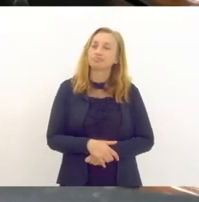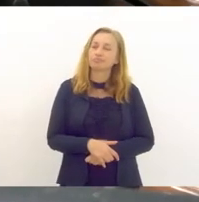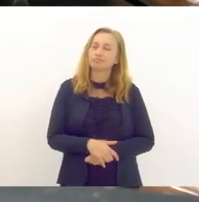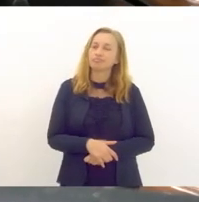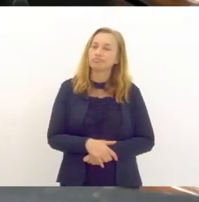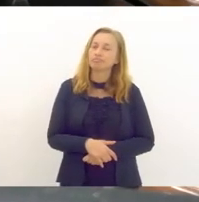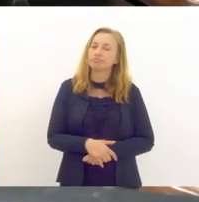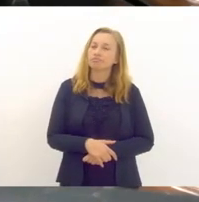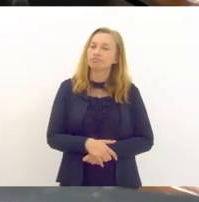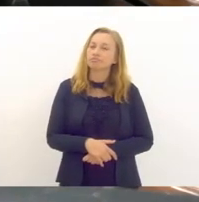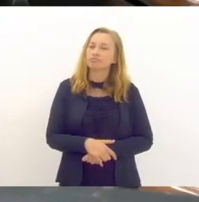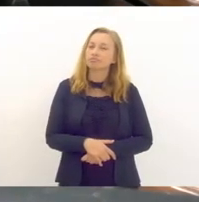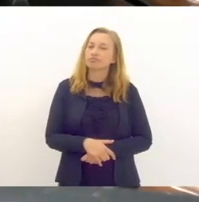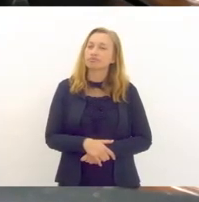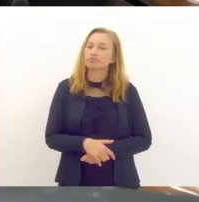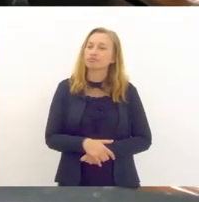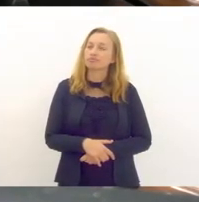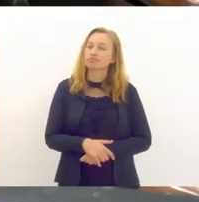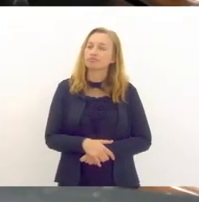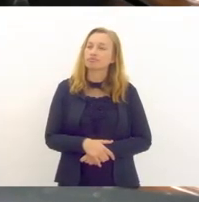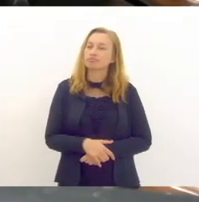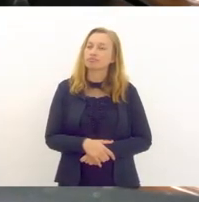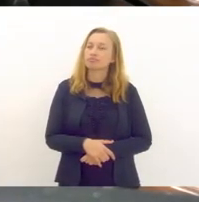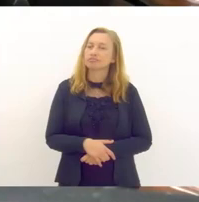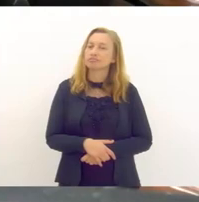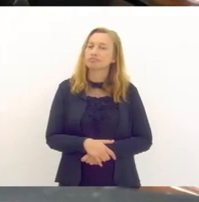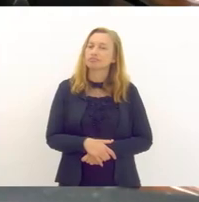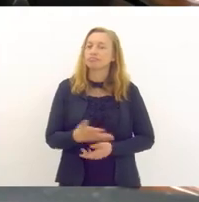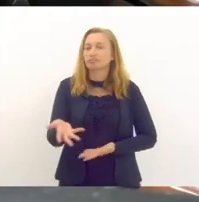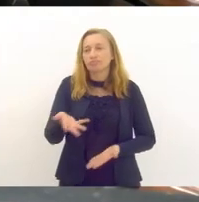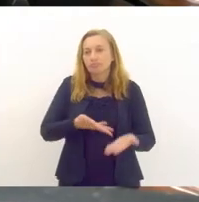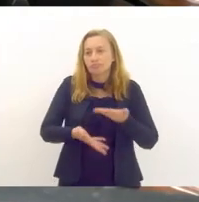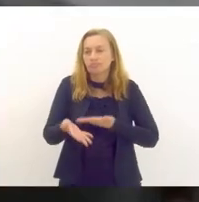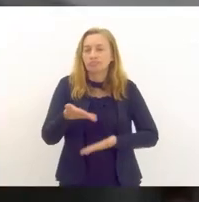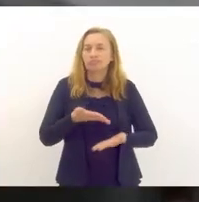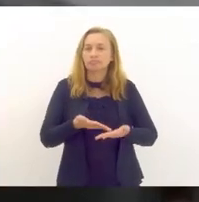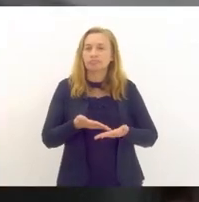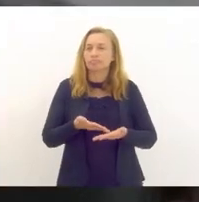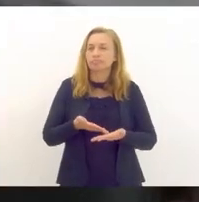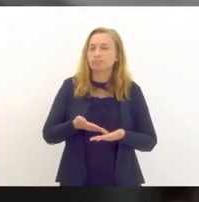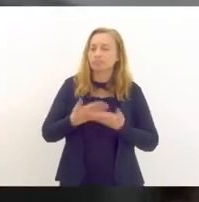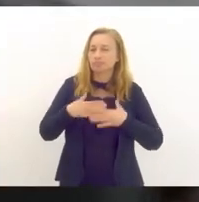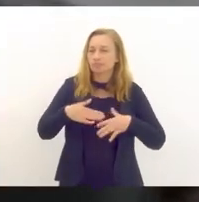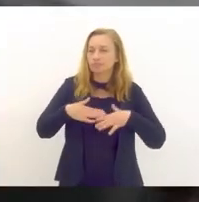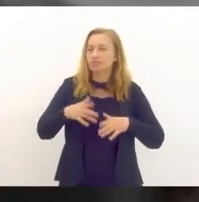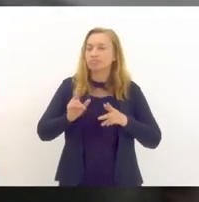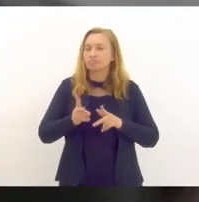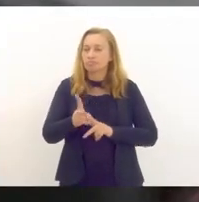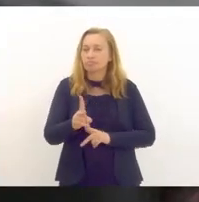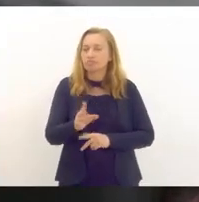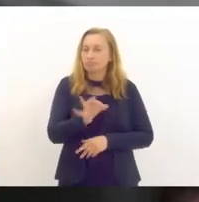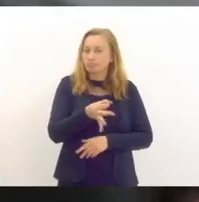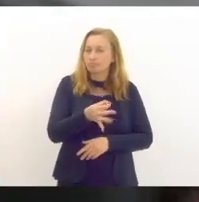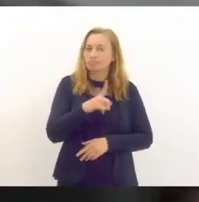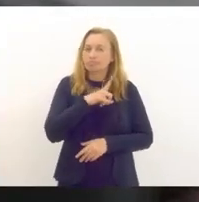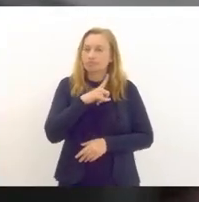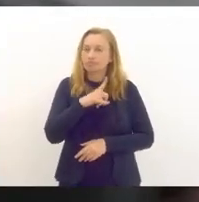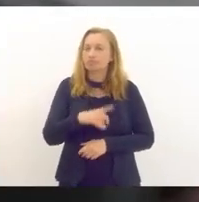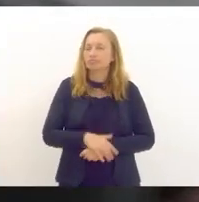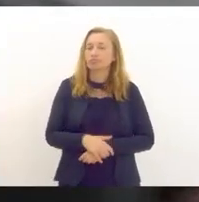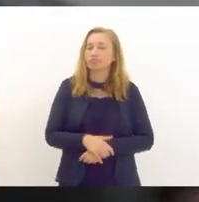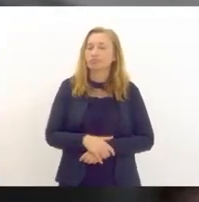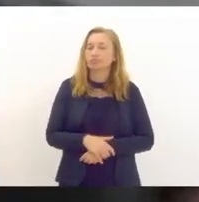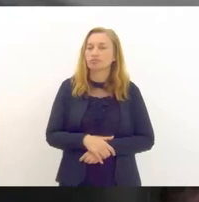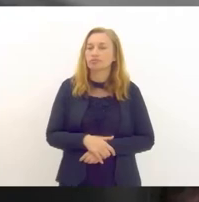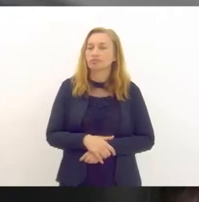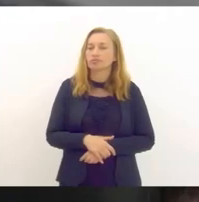esse mesmo poder conciliador e a cautela de sempre eu tenho convicção que é o